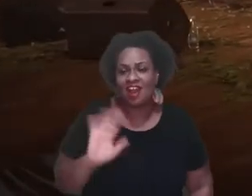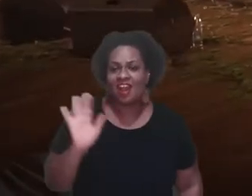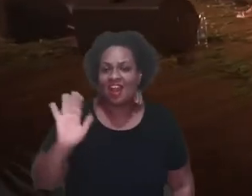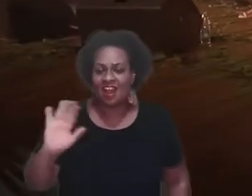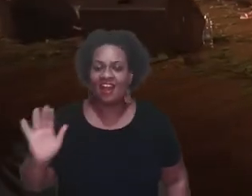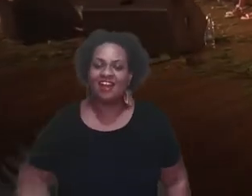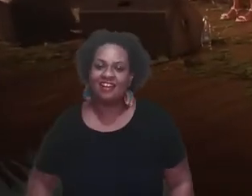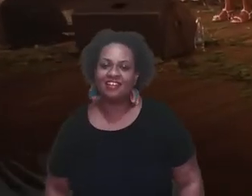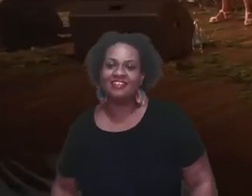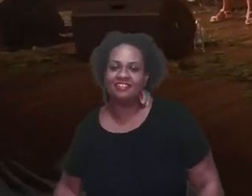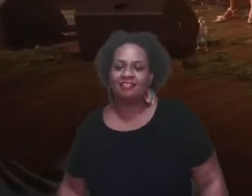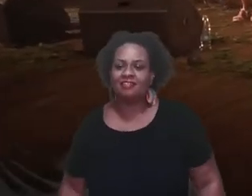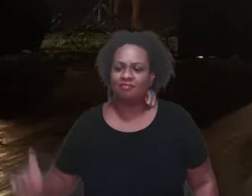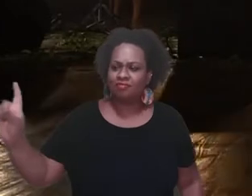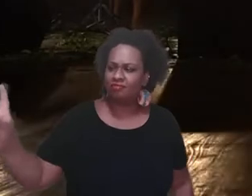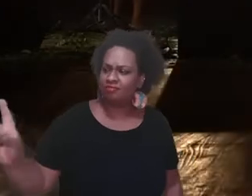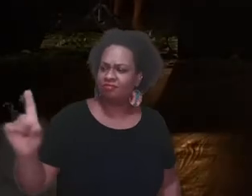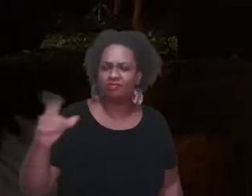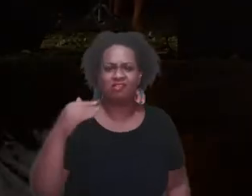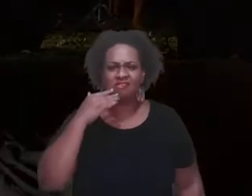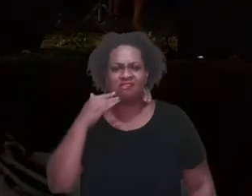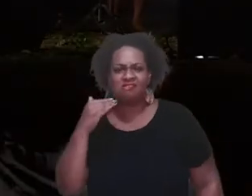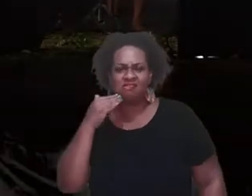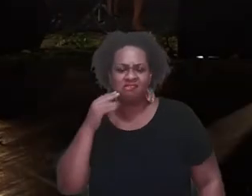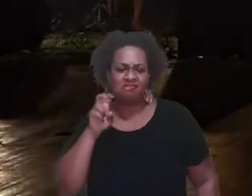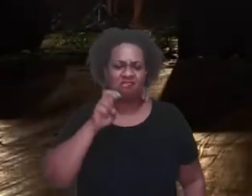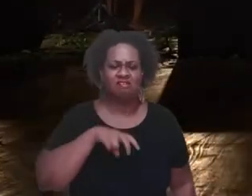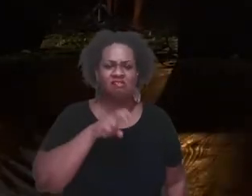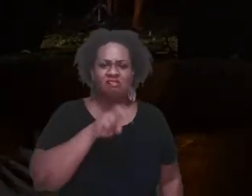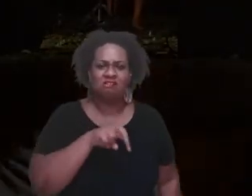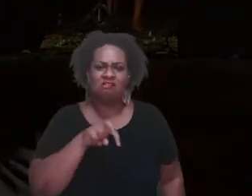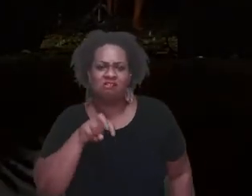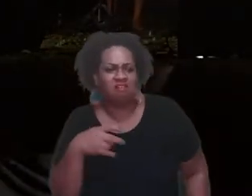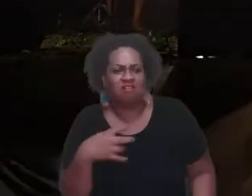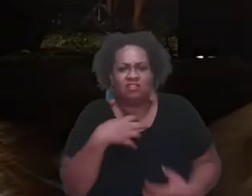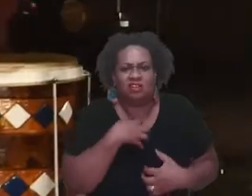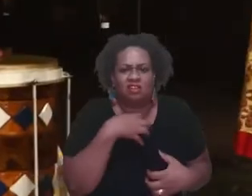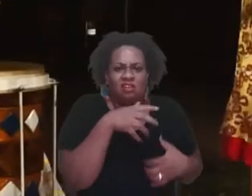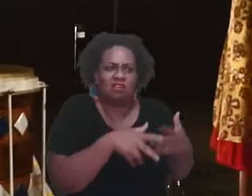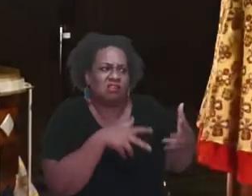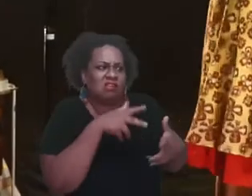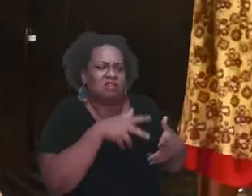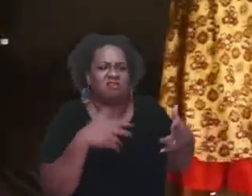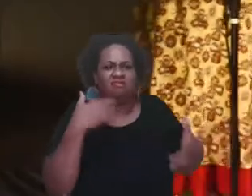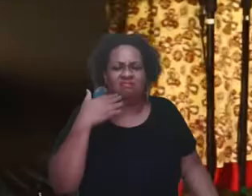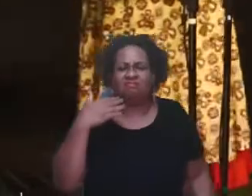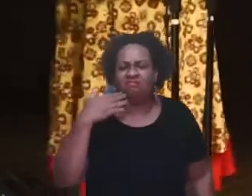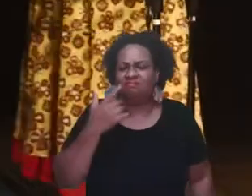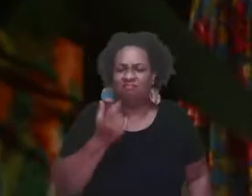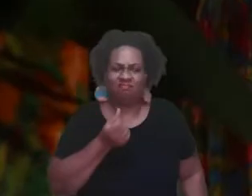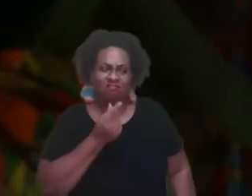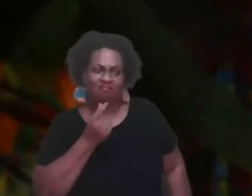o fio do jeito que tem uma trabalha direito não tem a jeito nenhum jeito de